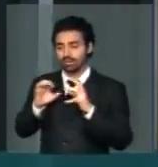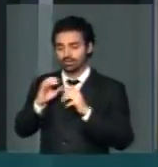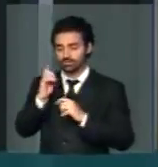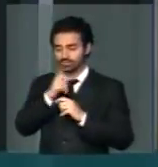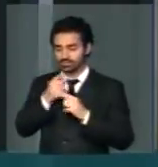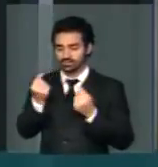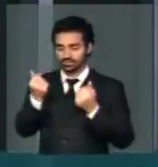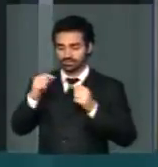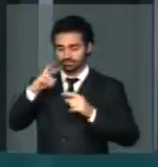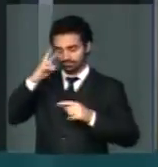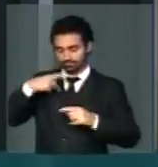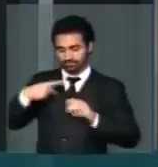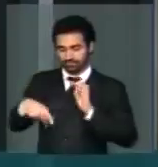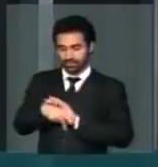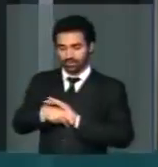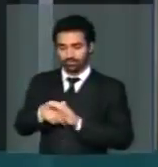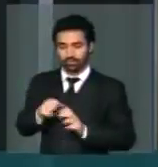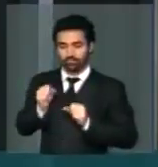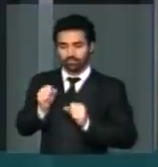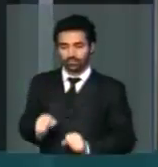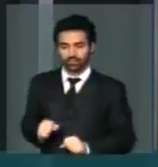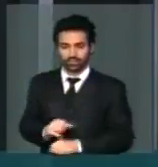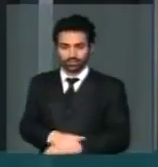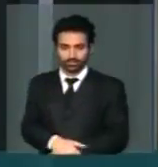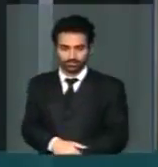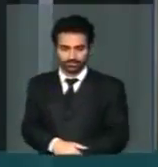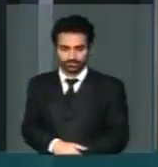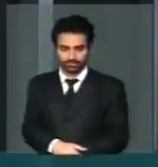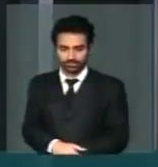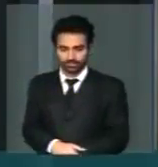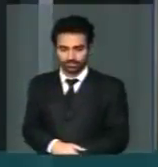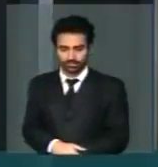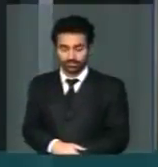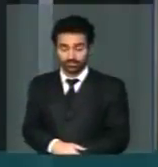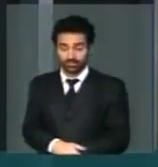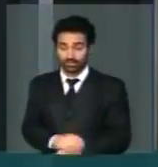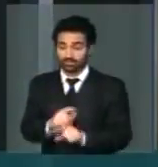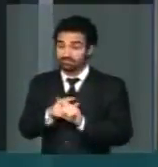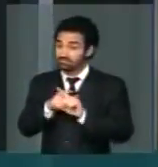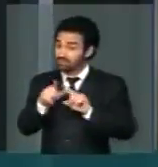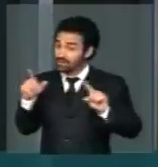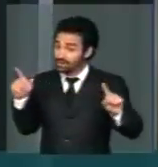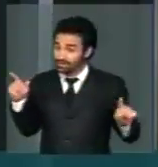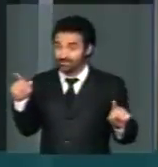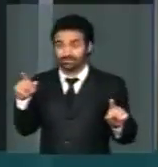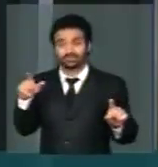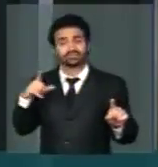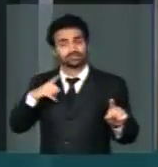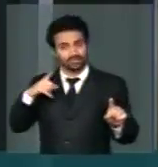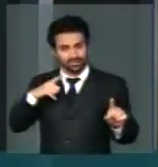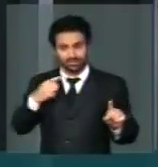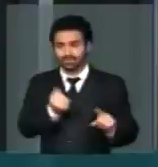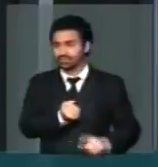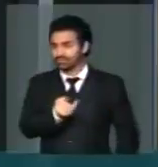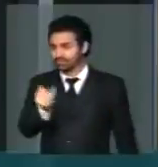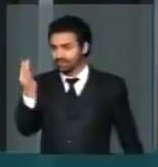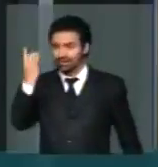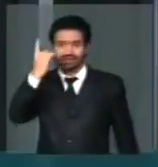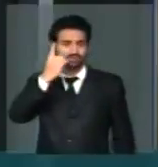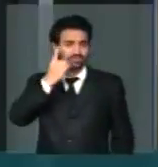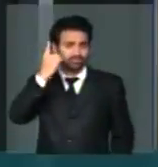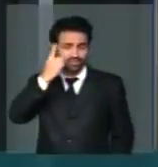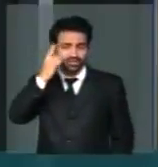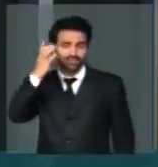sustentar e para concentrar em si poder. E não tem sido poucos os discursos nessa casa e a atuação